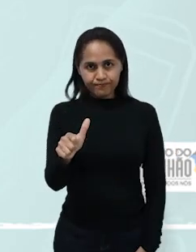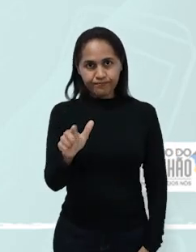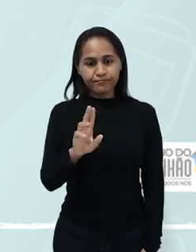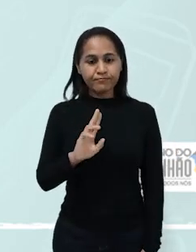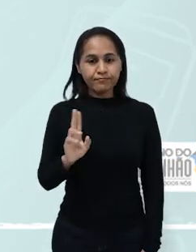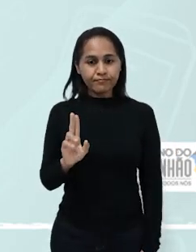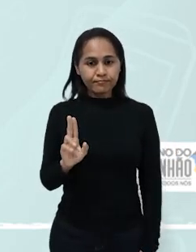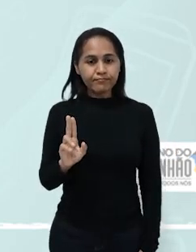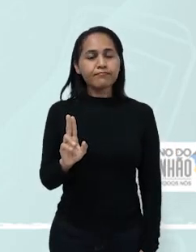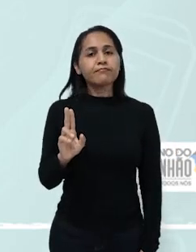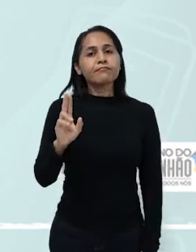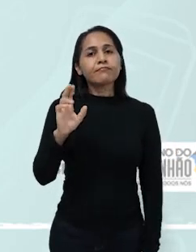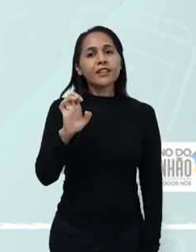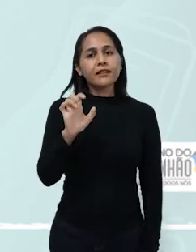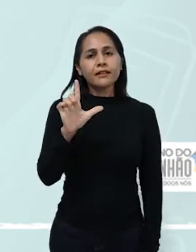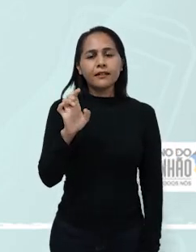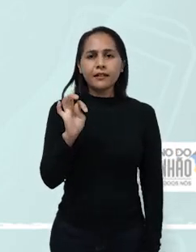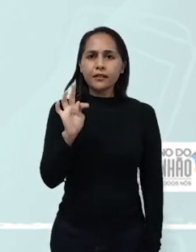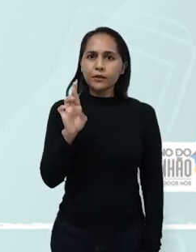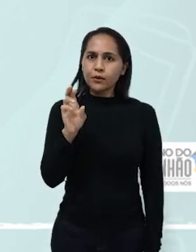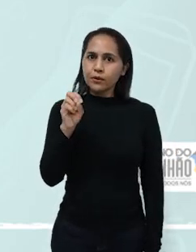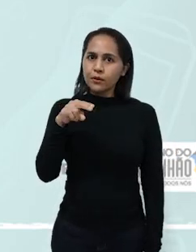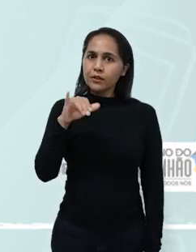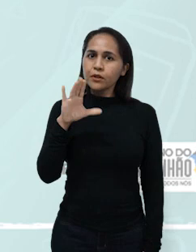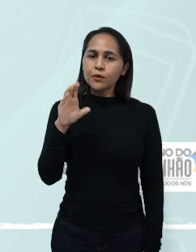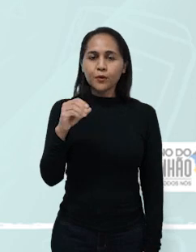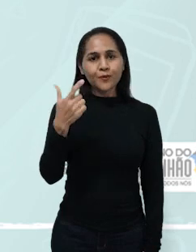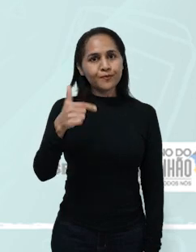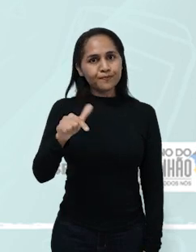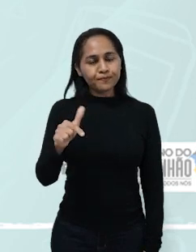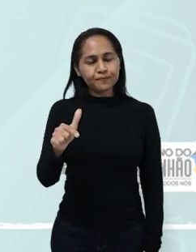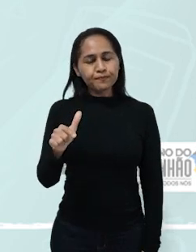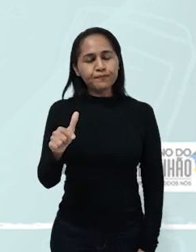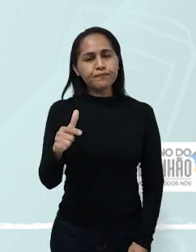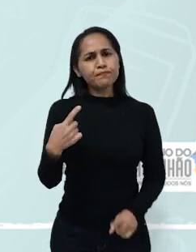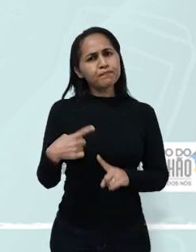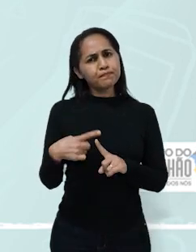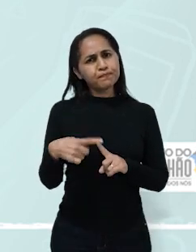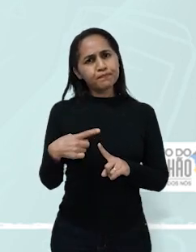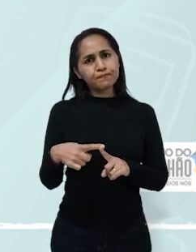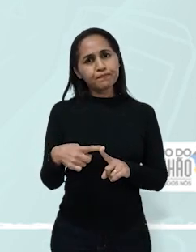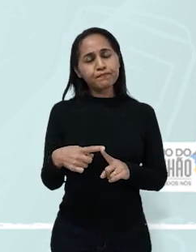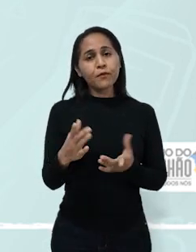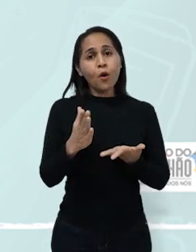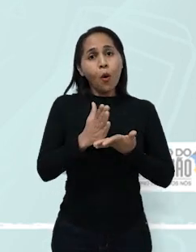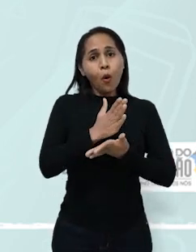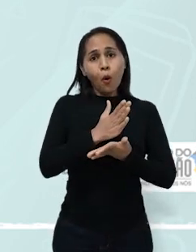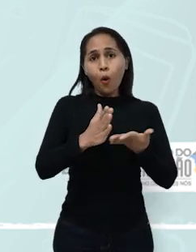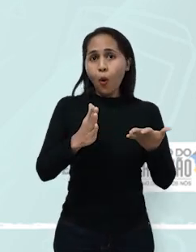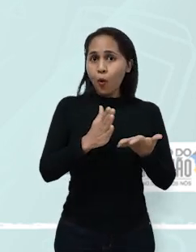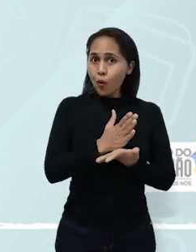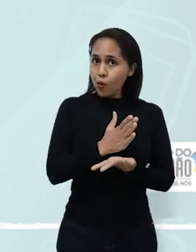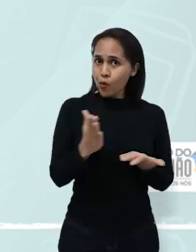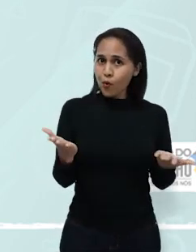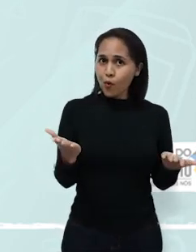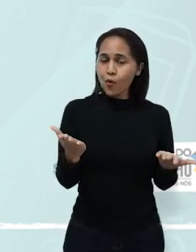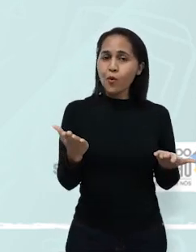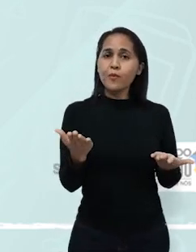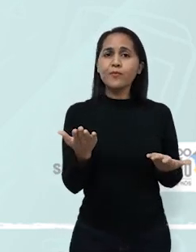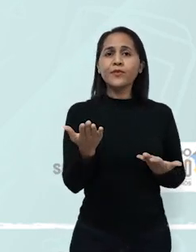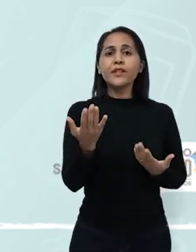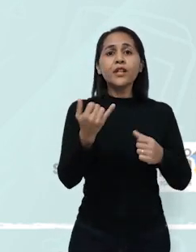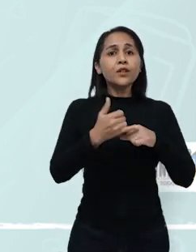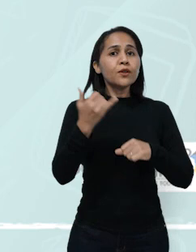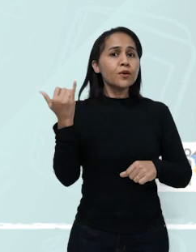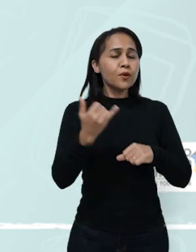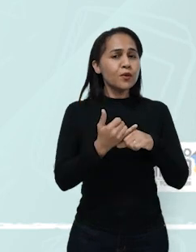não eletrólitos. Por quê? Porque algumas substâncias elas não são iônicas, elas são